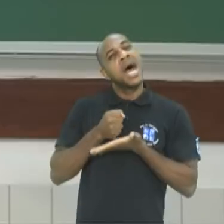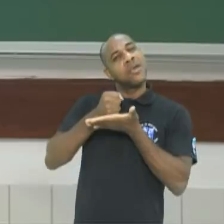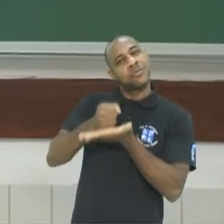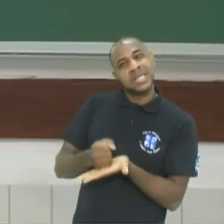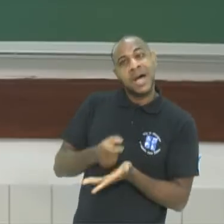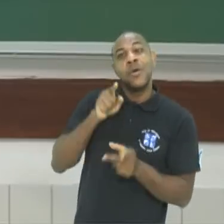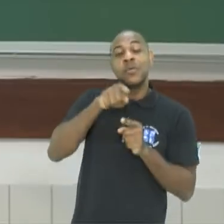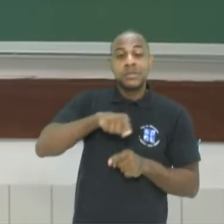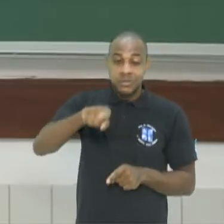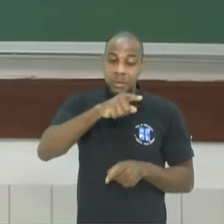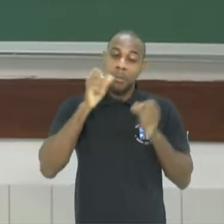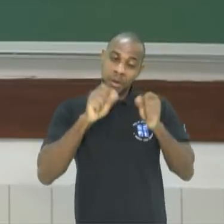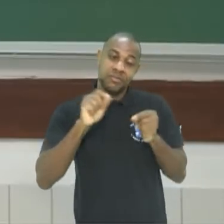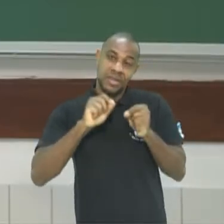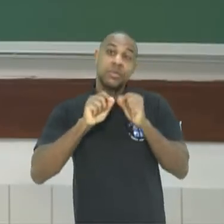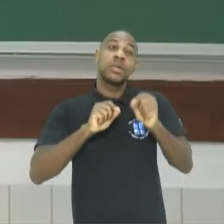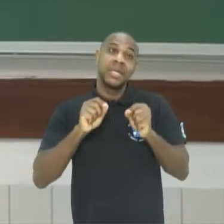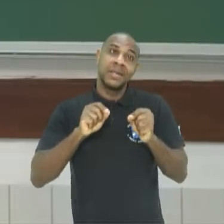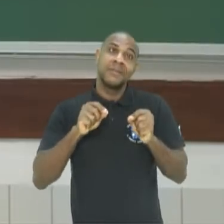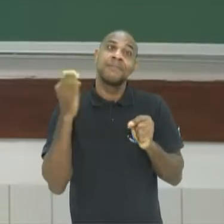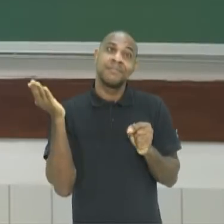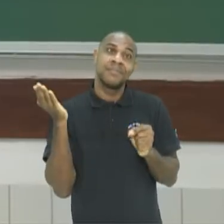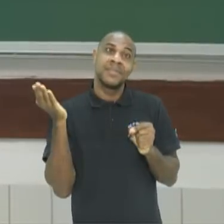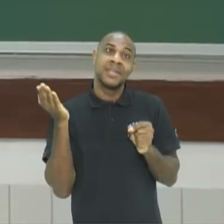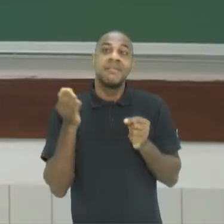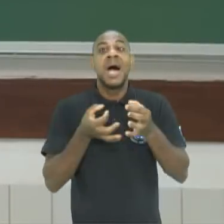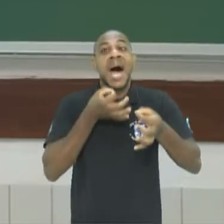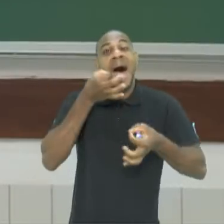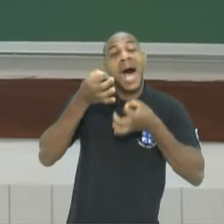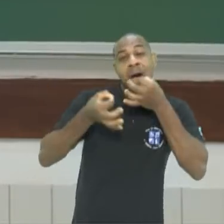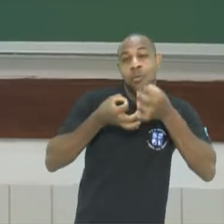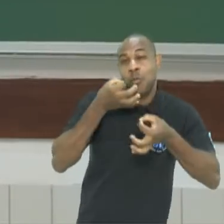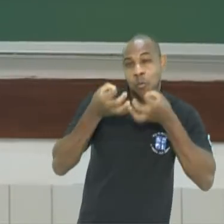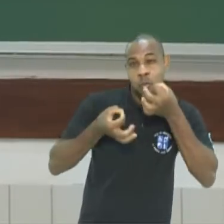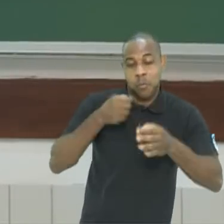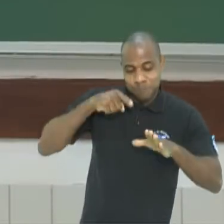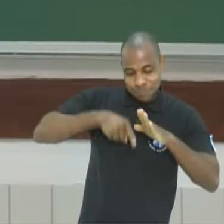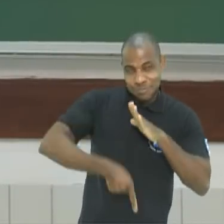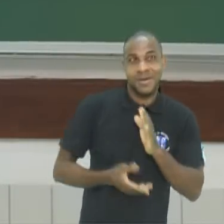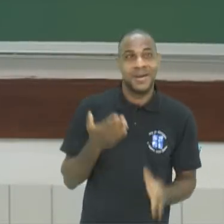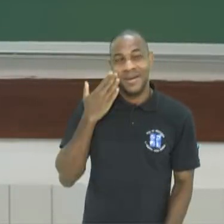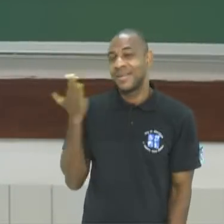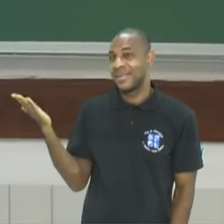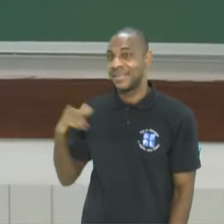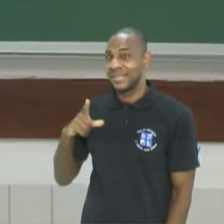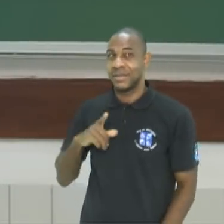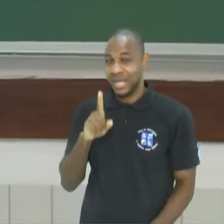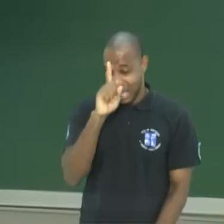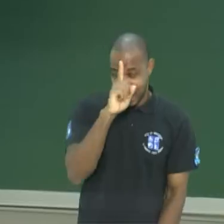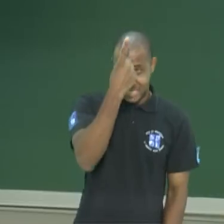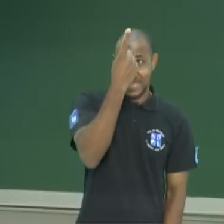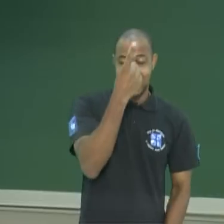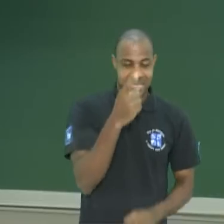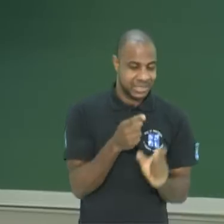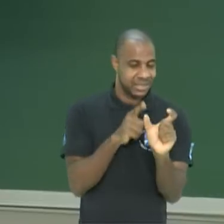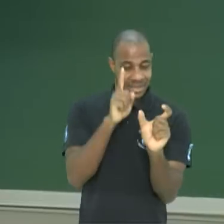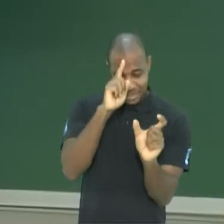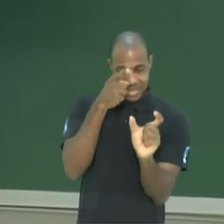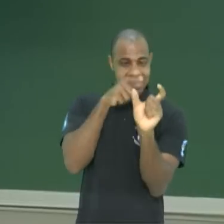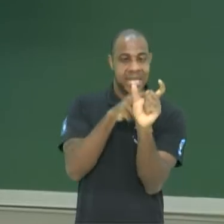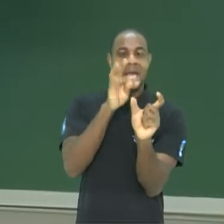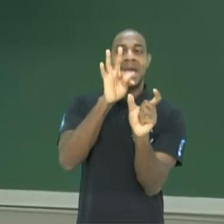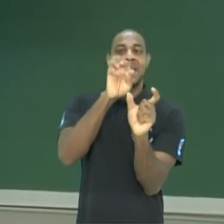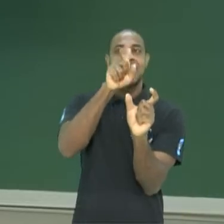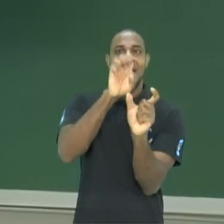ajuda para que você possa fazer o quê? Argumentar. Então, você tem a sua ideia. A partir da sua